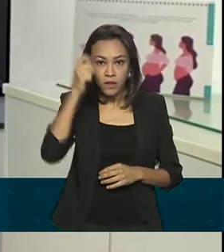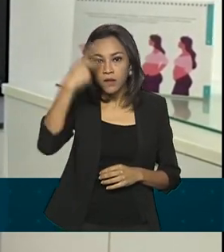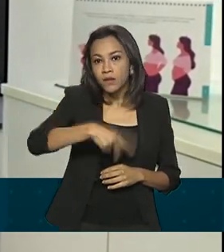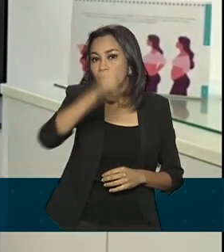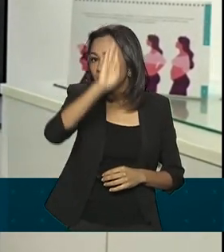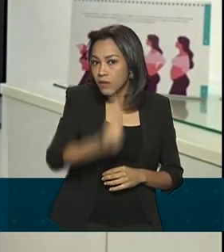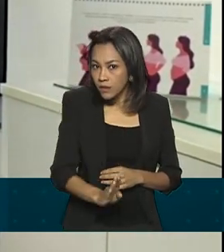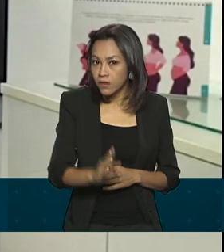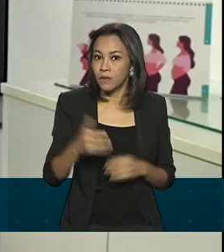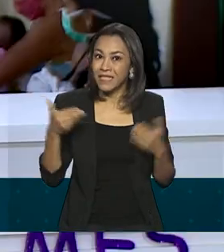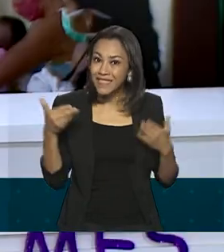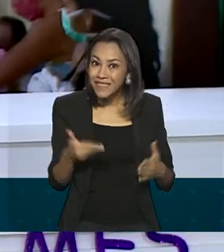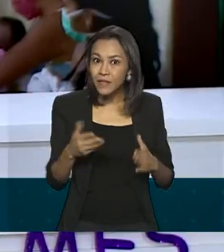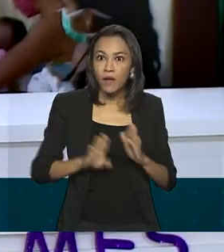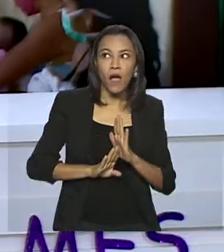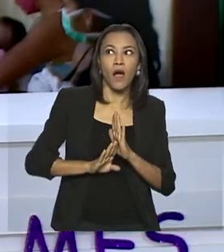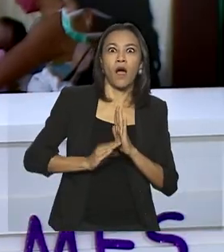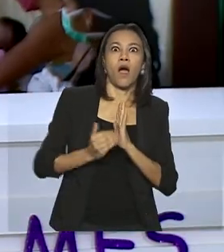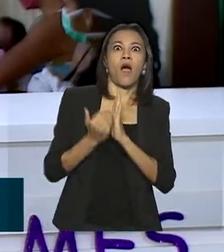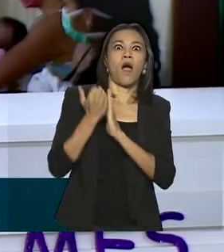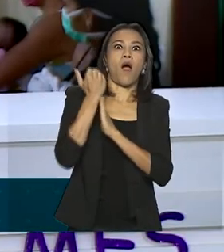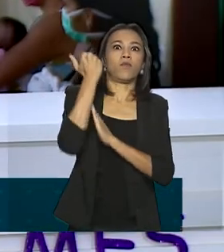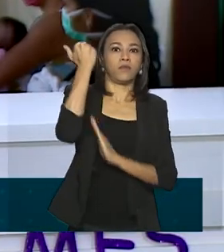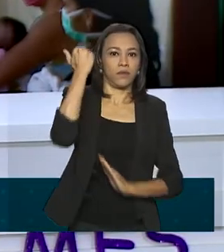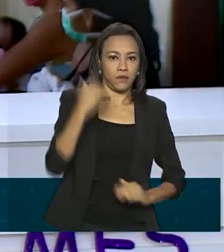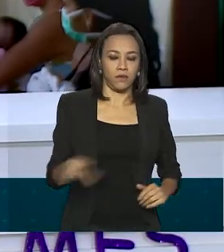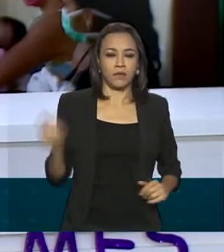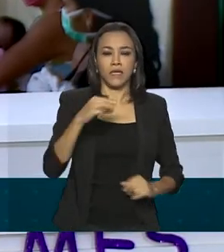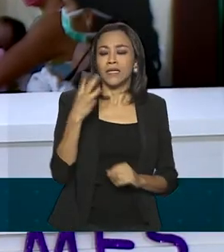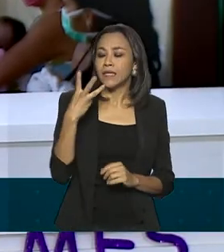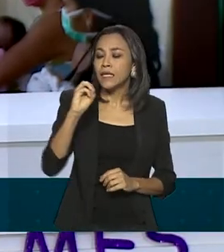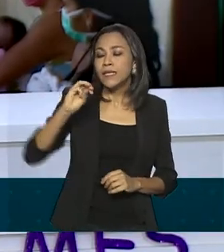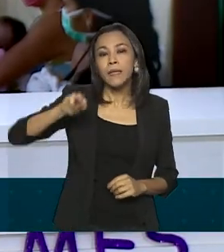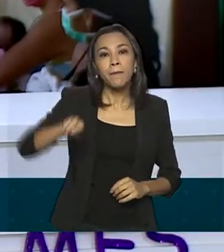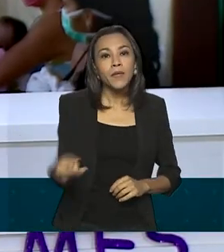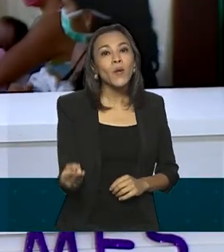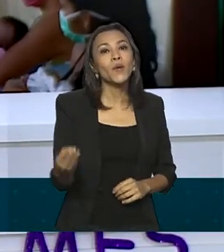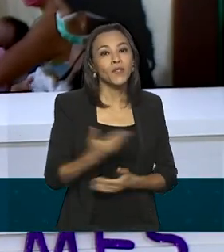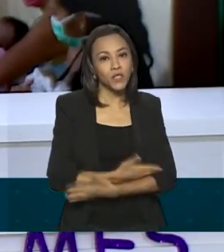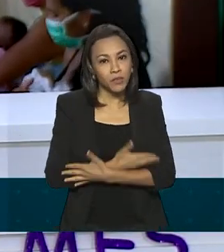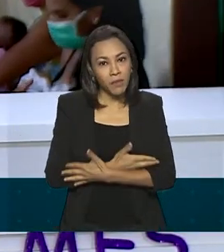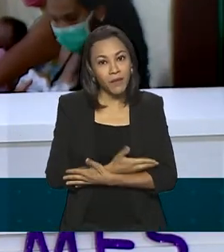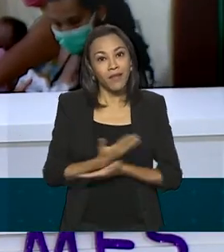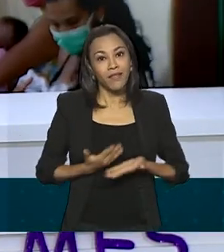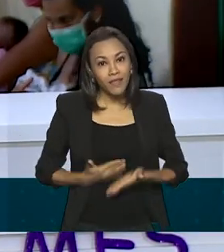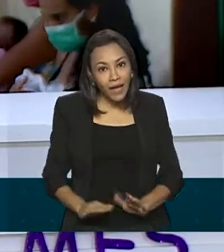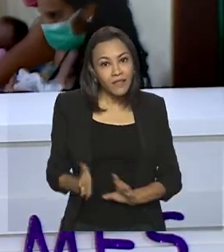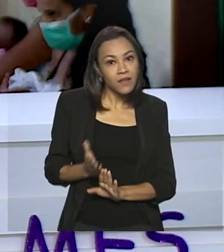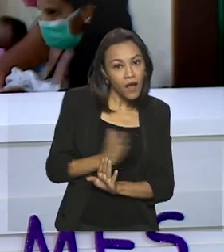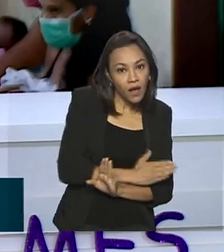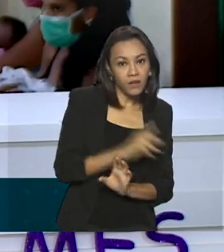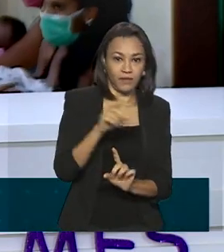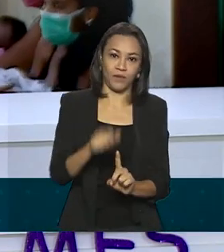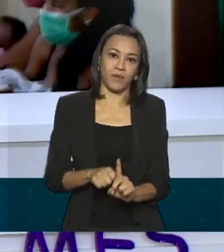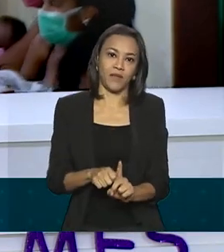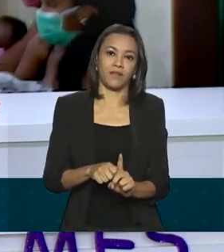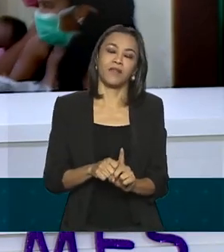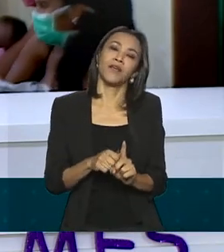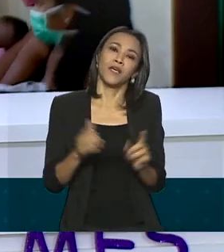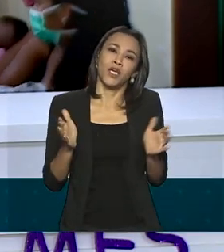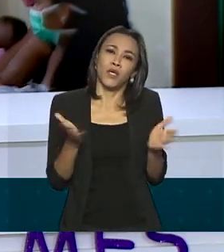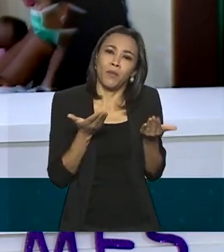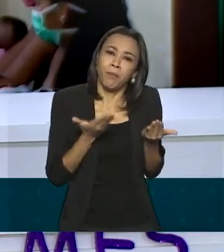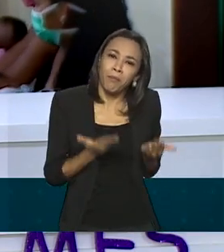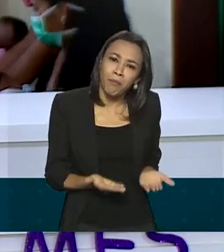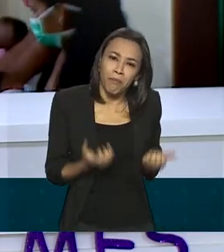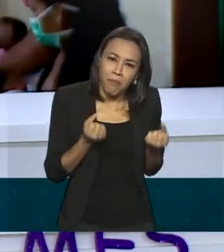Uma prevalência alta. Cerca de 30 milhões de bebês nascem prematuros ou com baixo peso por ano no mundo. Segundo uma pesquisa